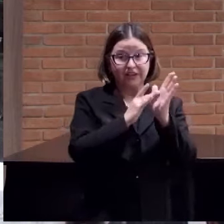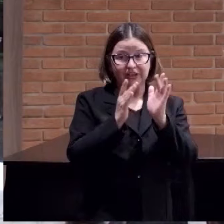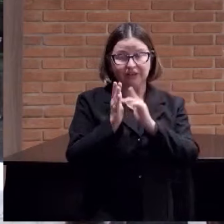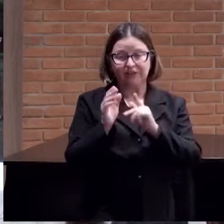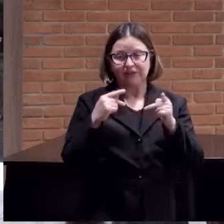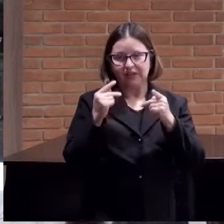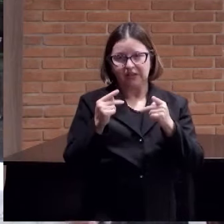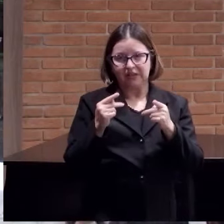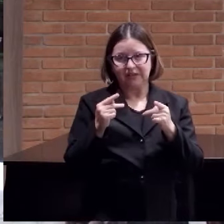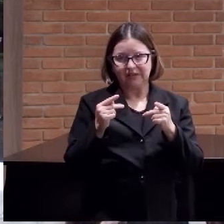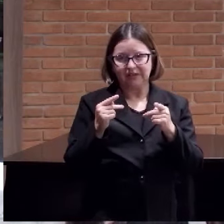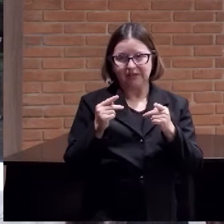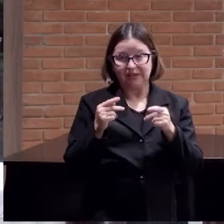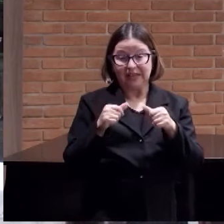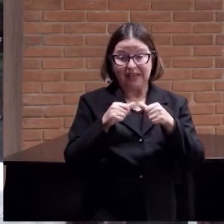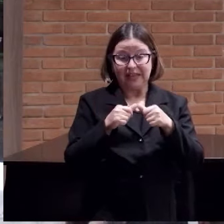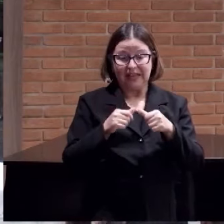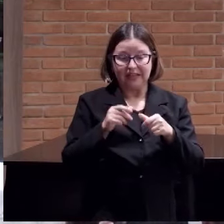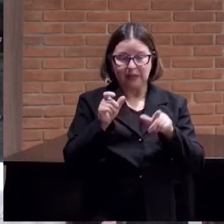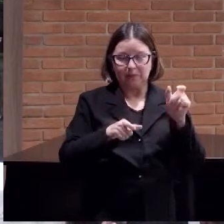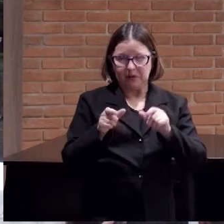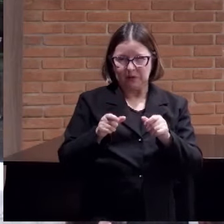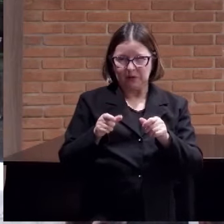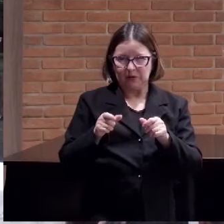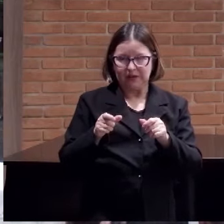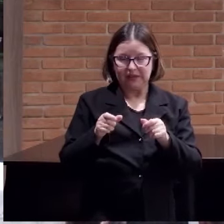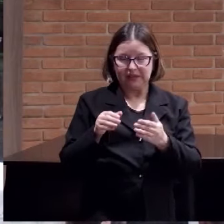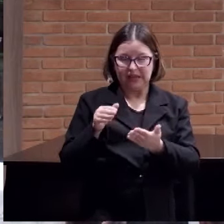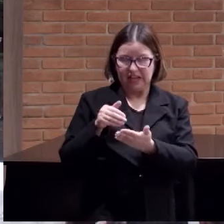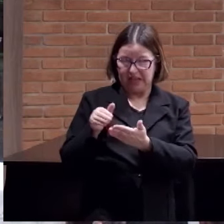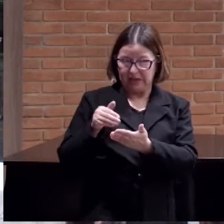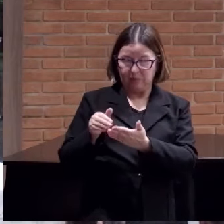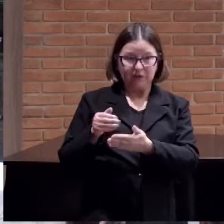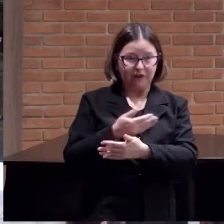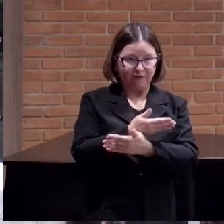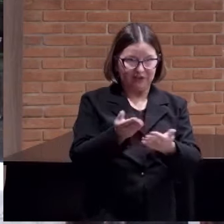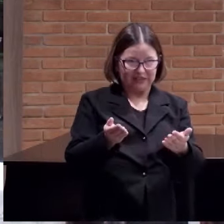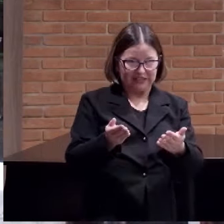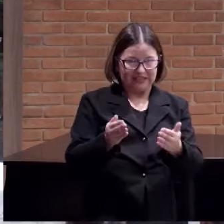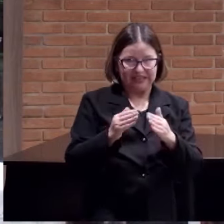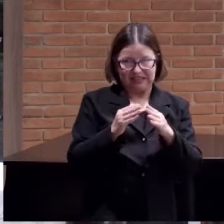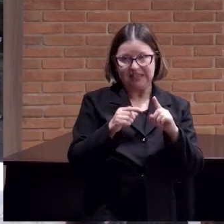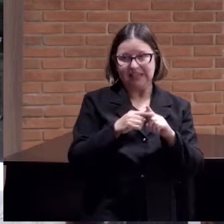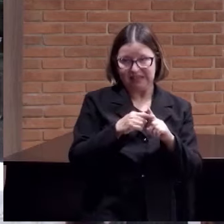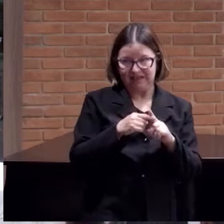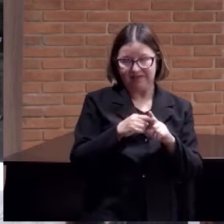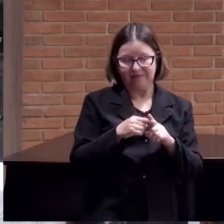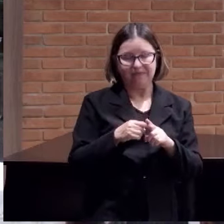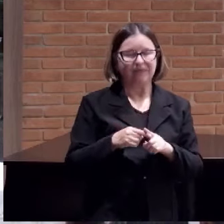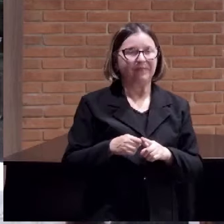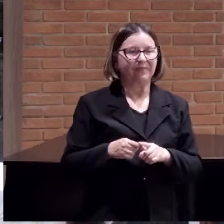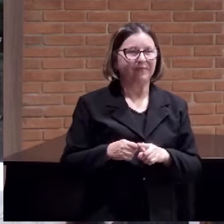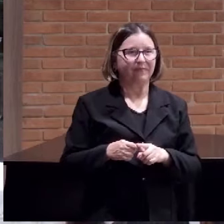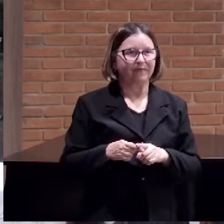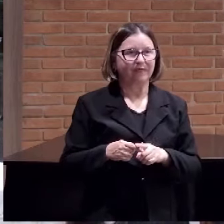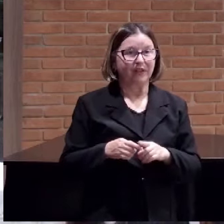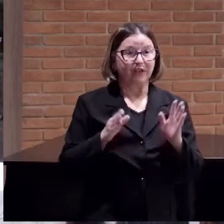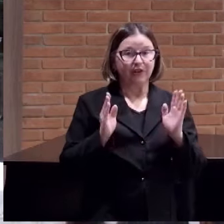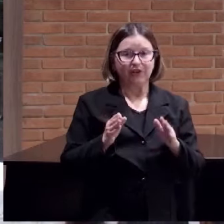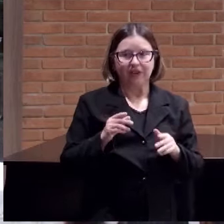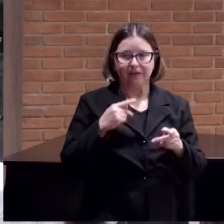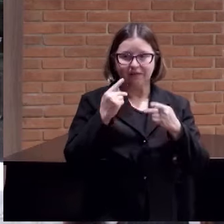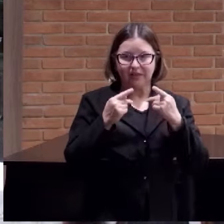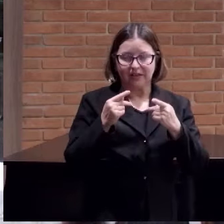vos expulsarão das sinagogas. E nós falamos domingo passado que